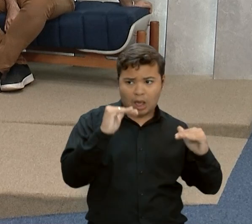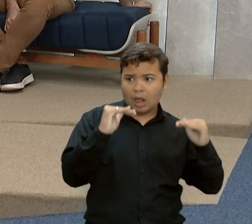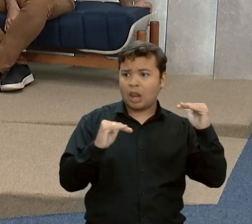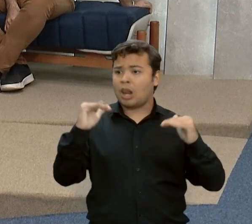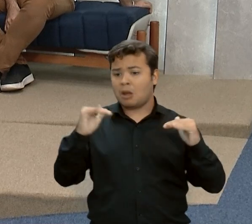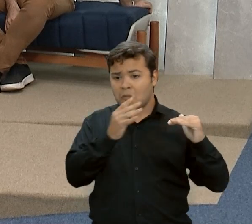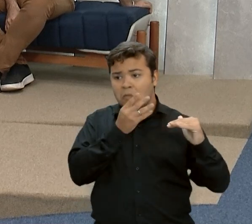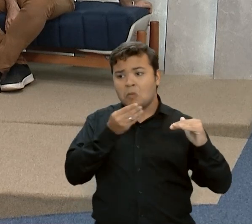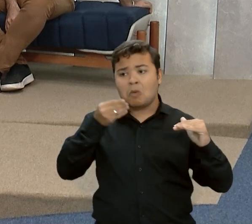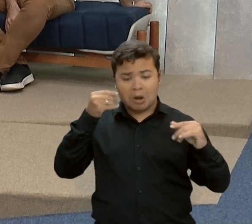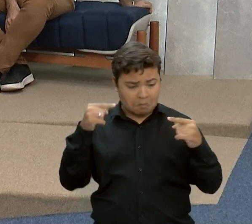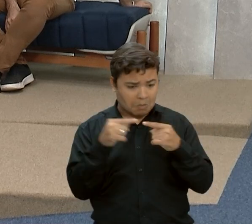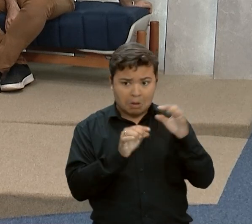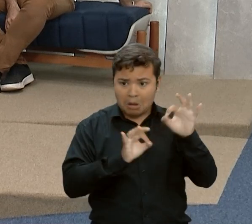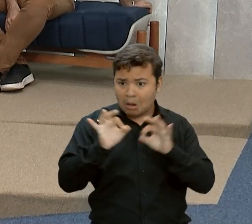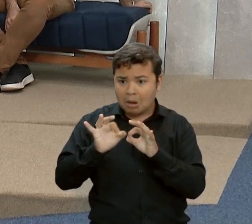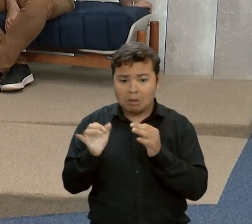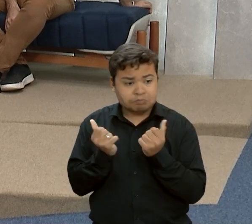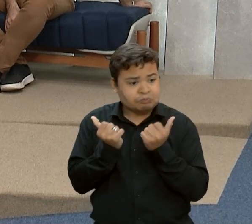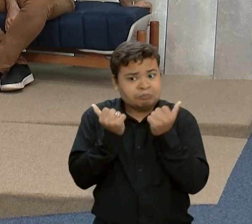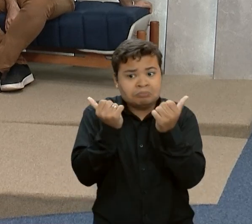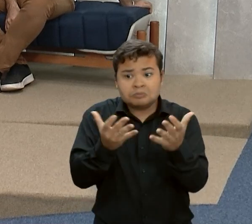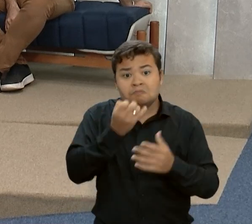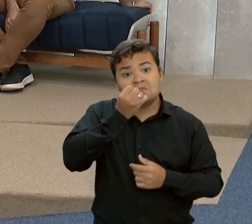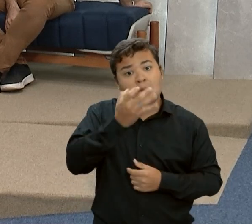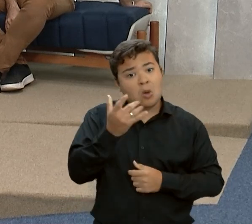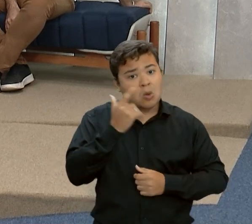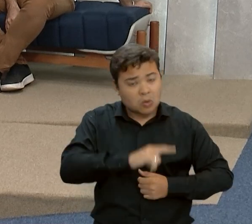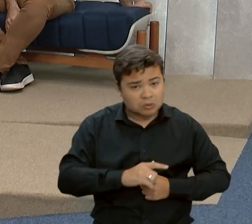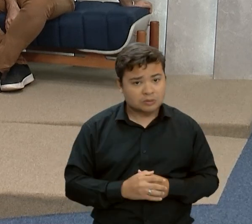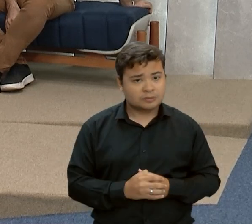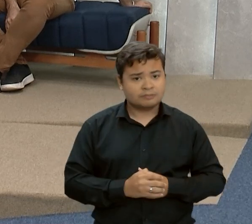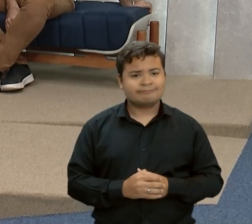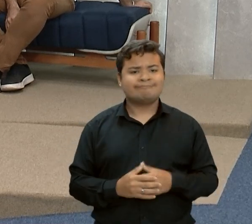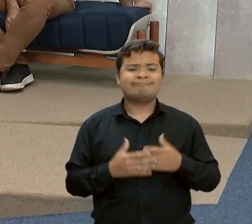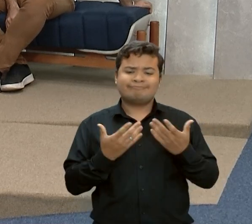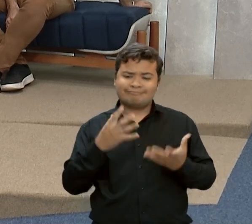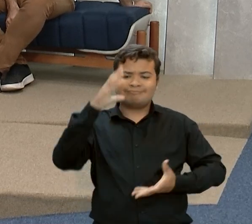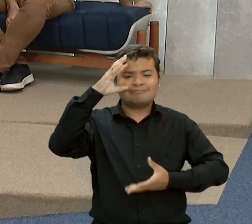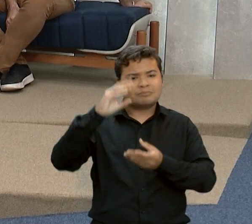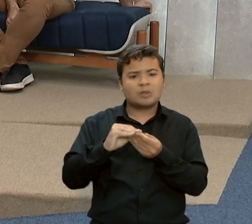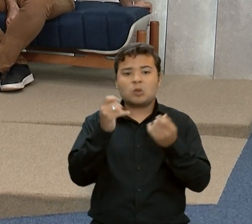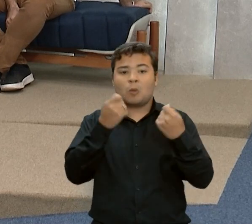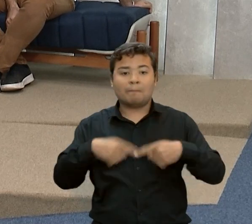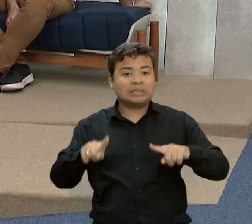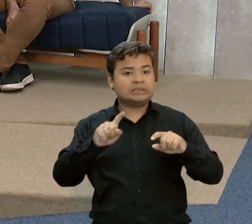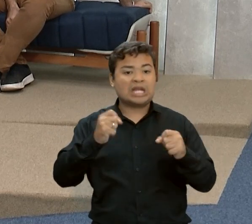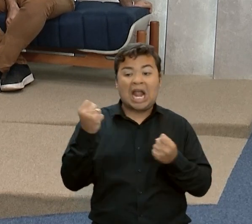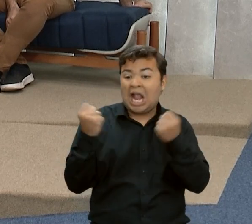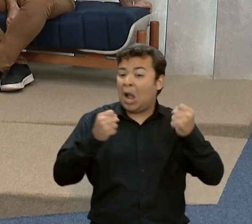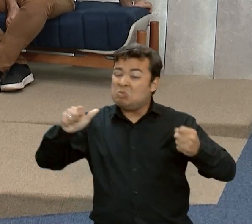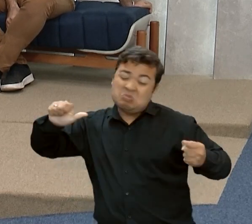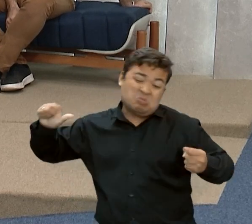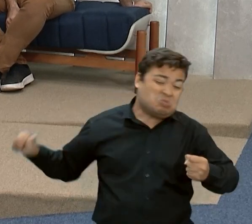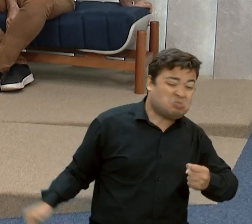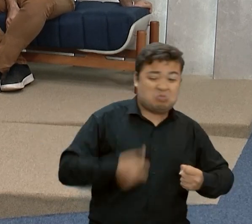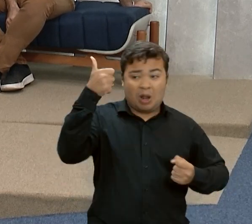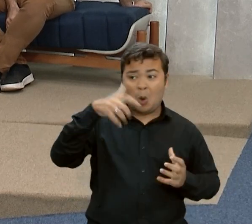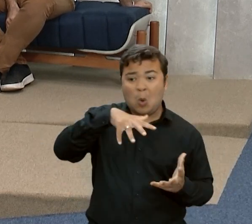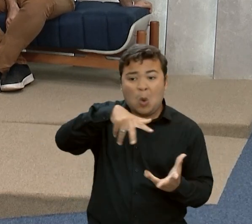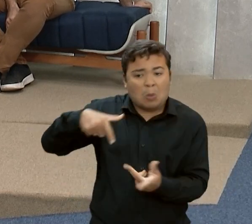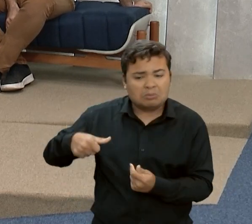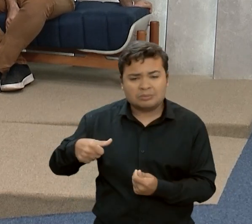você entrega algo muito melhor. Então não adianta, não é ter o melhor, né, carro do mundo, o melhor transmissor do mundo. Você precisa